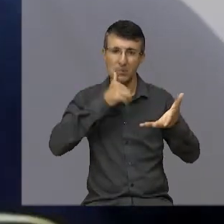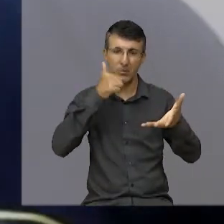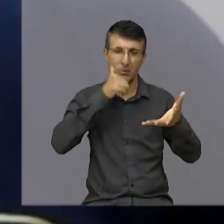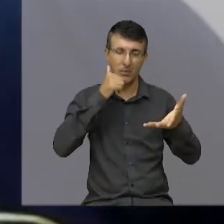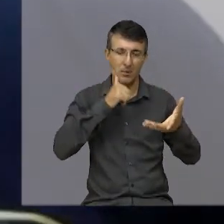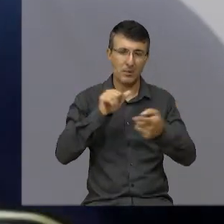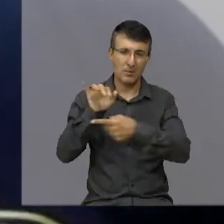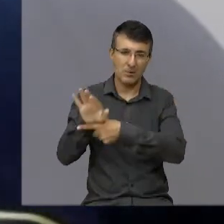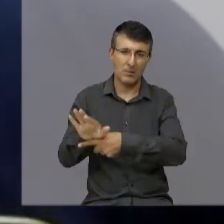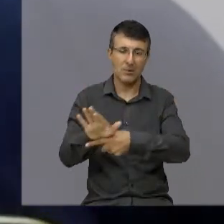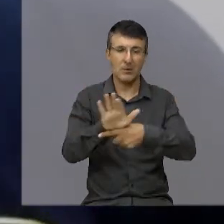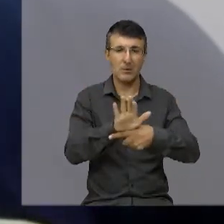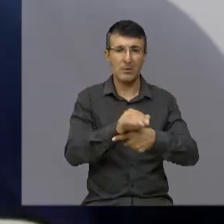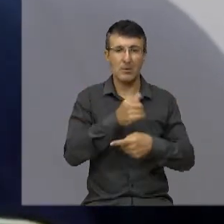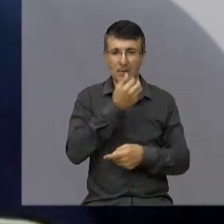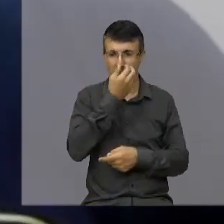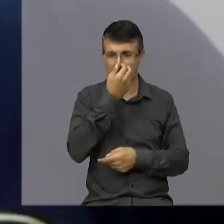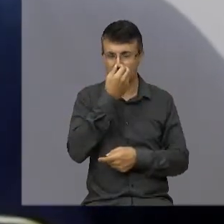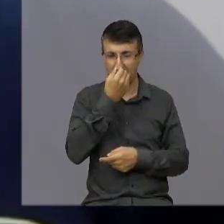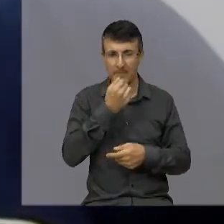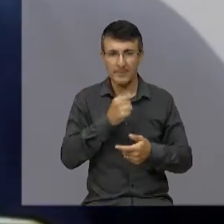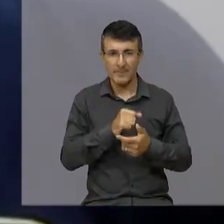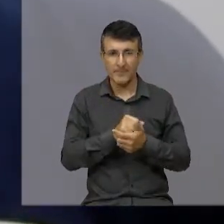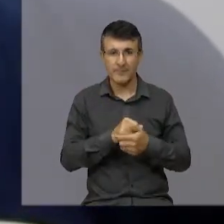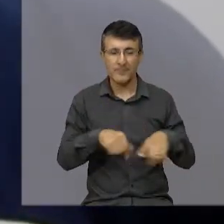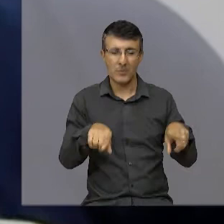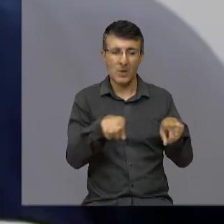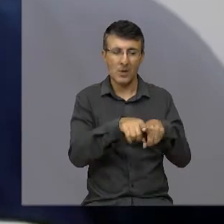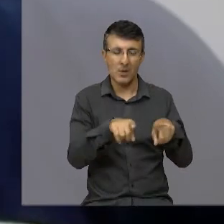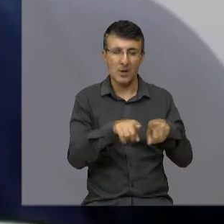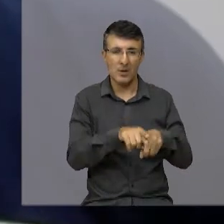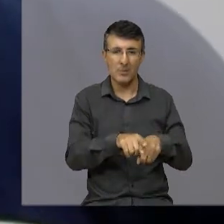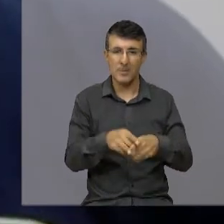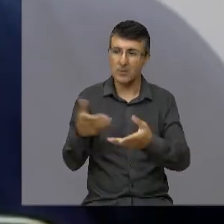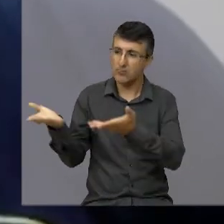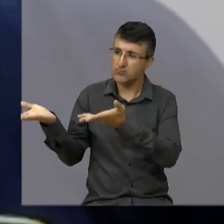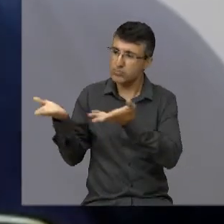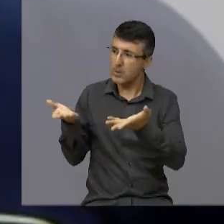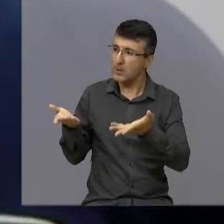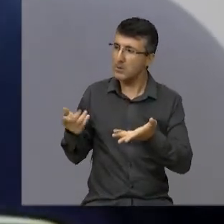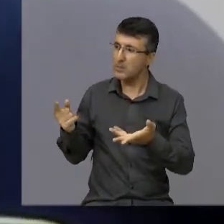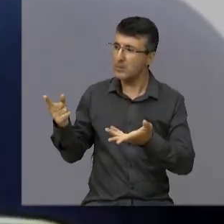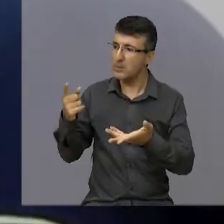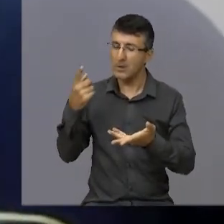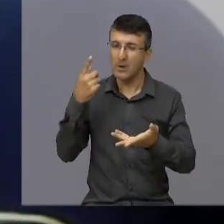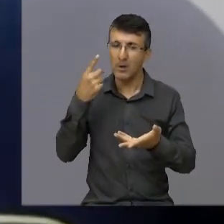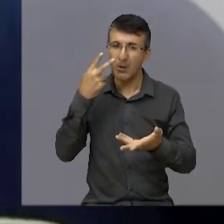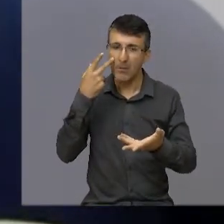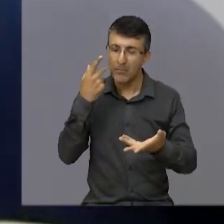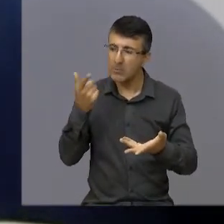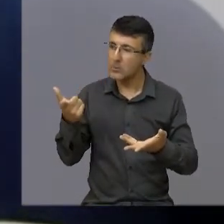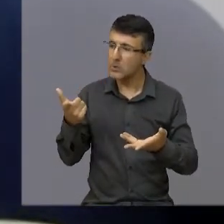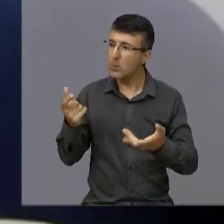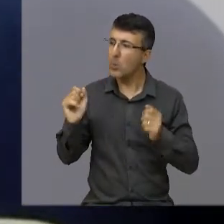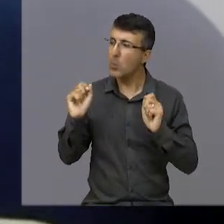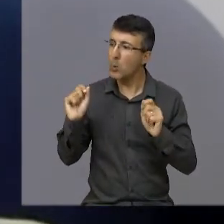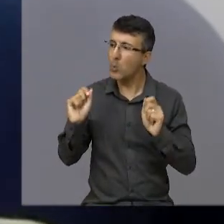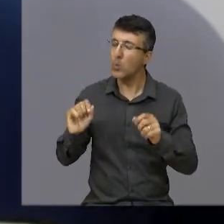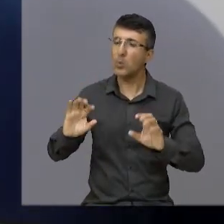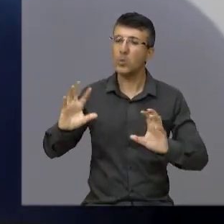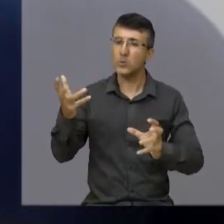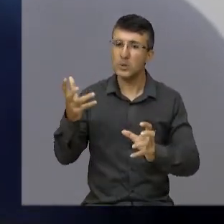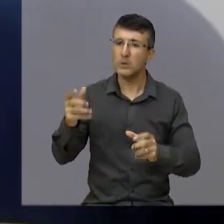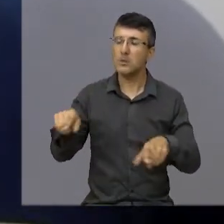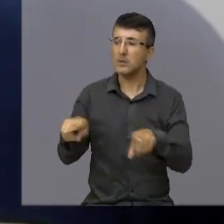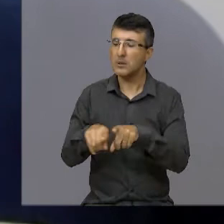tanto para o atendimento que esteja ocorrendo ou para aquelas que forem encaminhadas através do